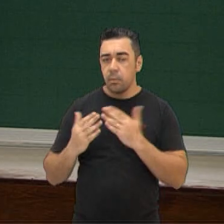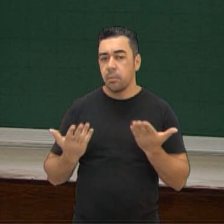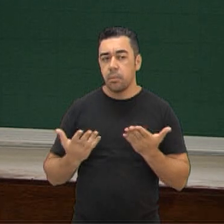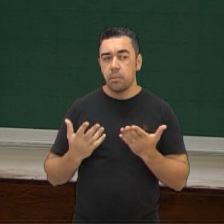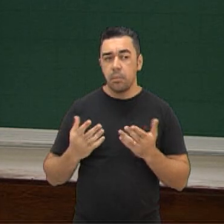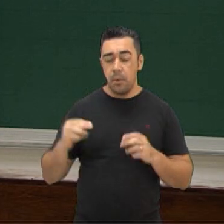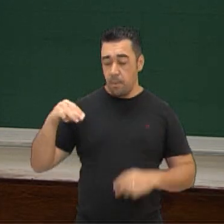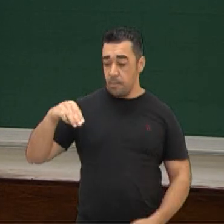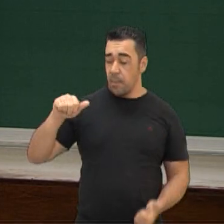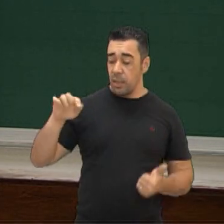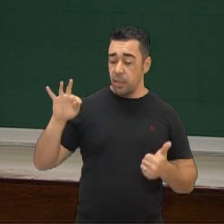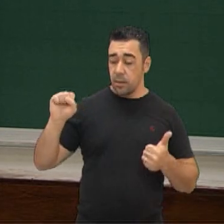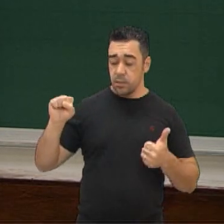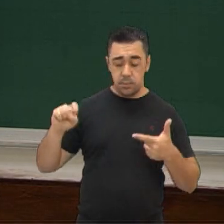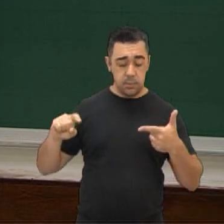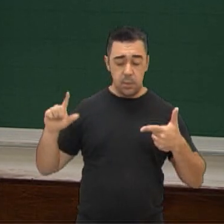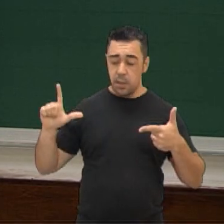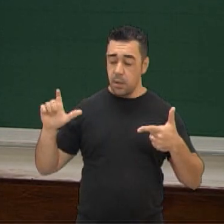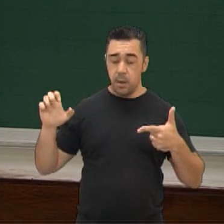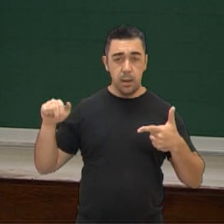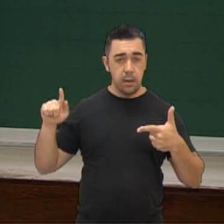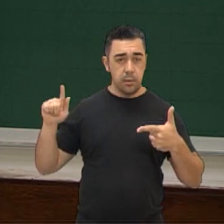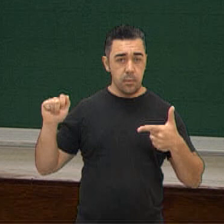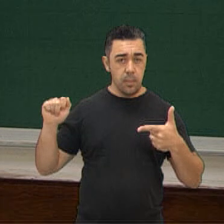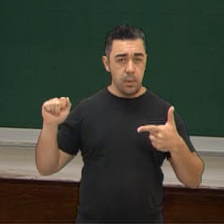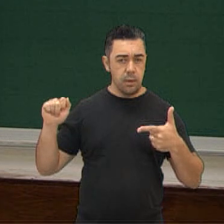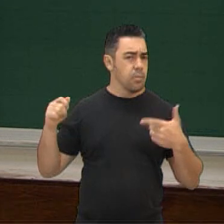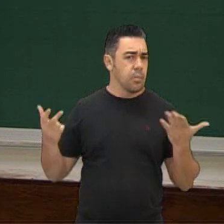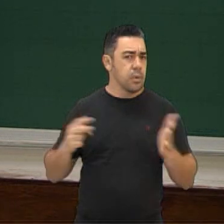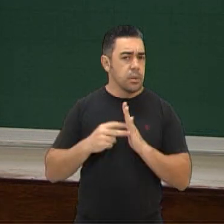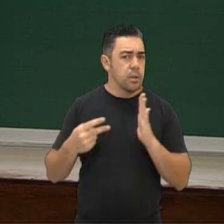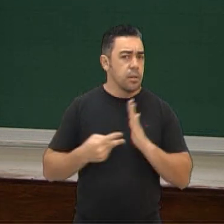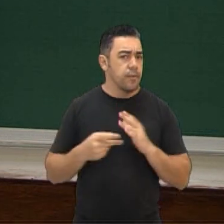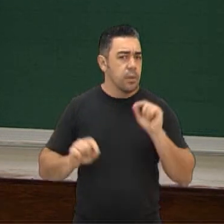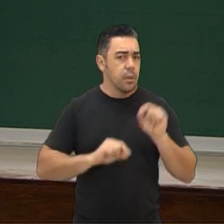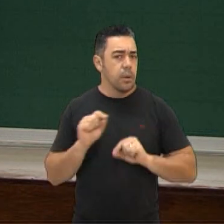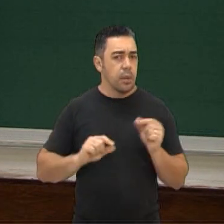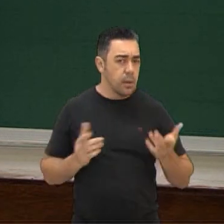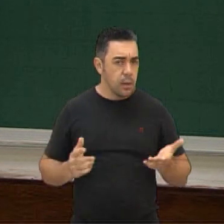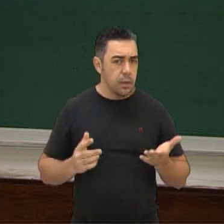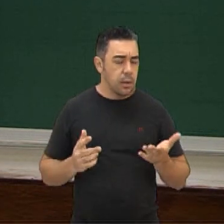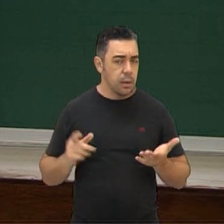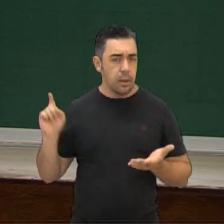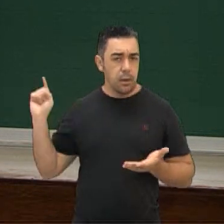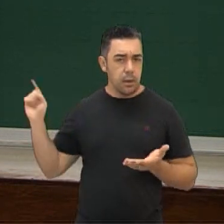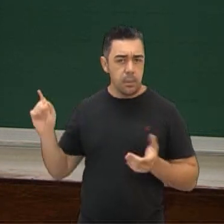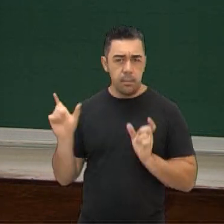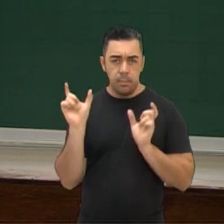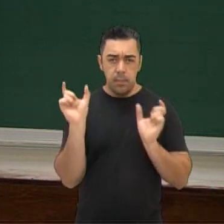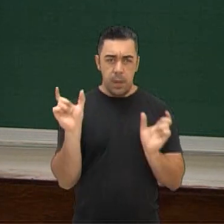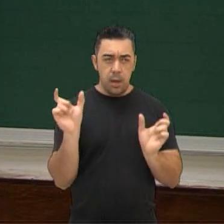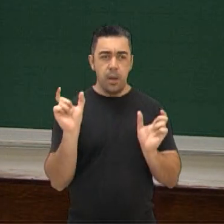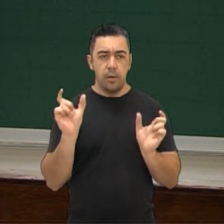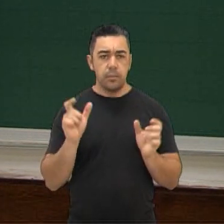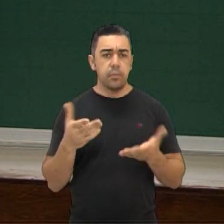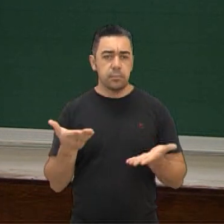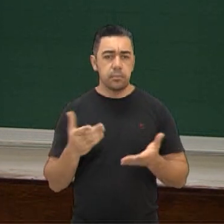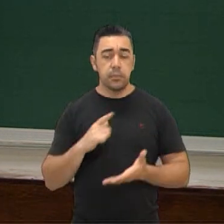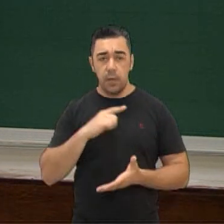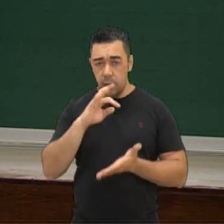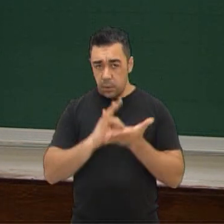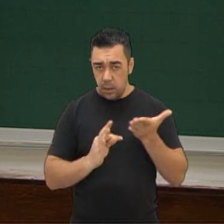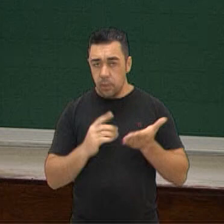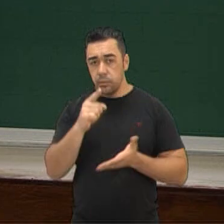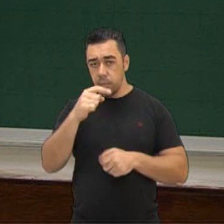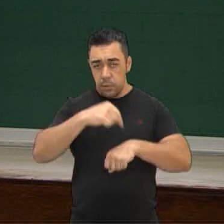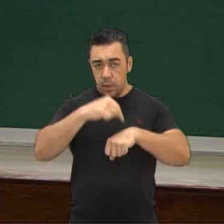expresiones mates e lengua, né? Qual que é o significado, o sentido que essas expressões têm aí no texto? Um